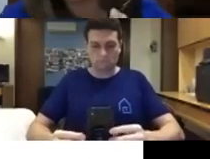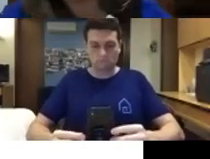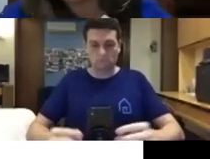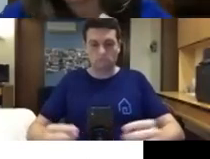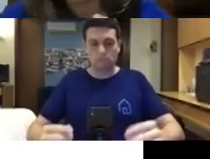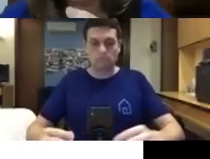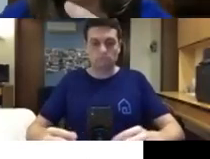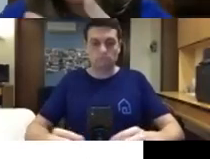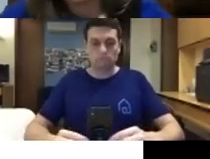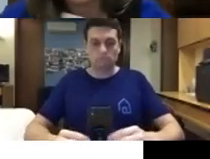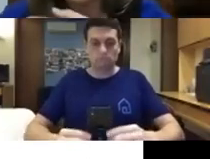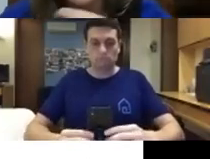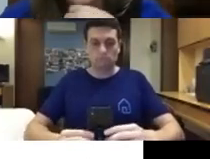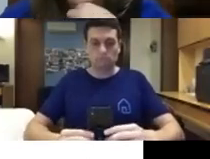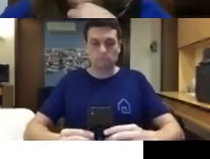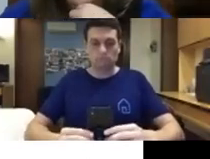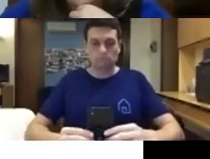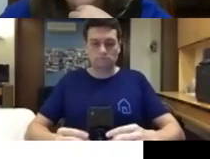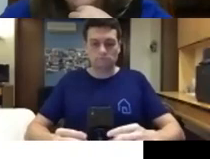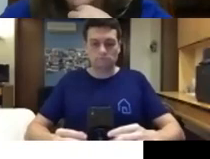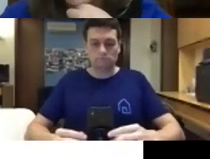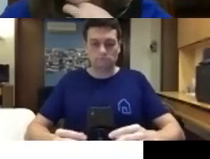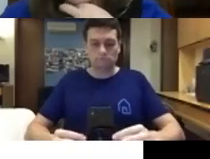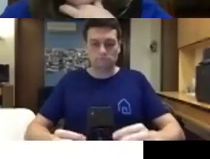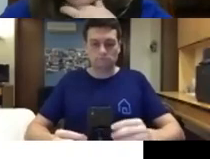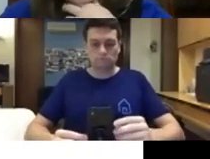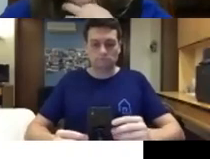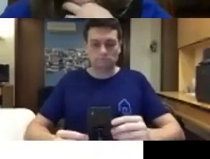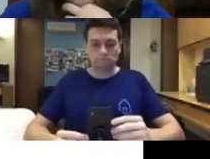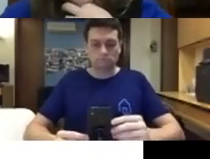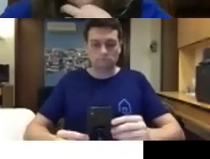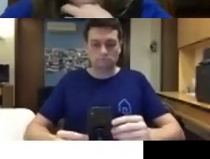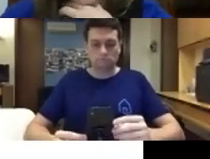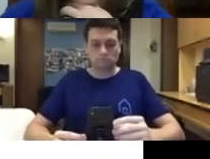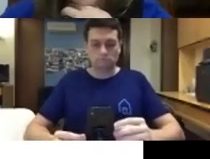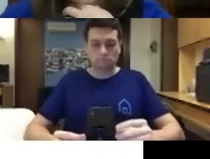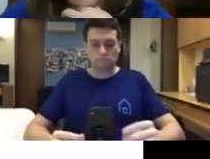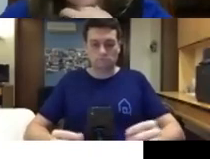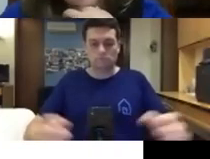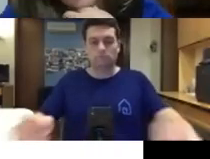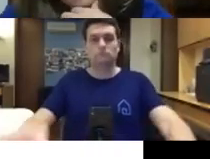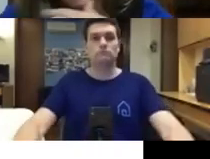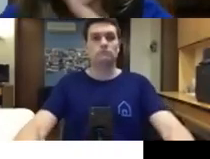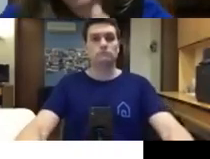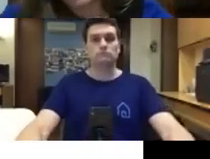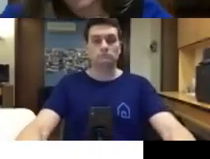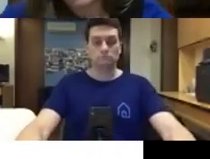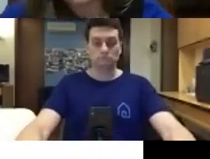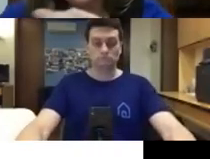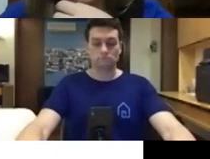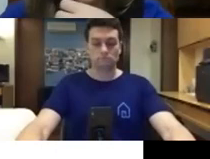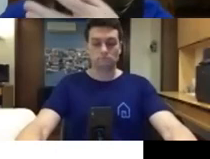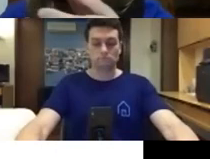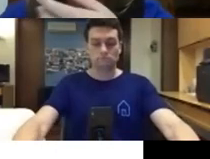vou ter uma resistência que não vai estar me traduzindo exatamente o que está acontecendo ali na estrutura, né? Porque quando eu